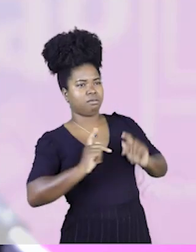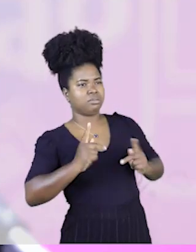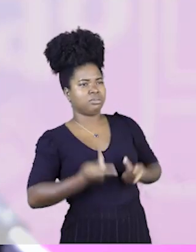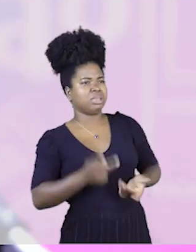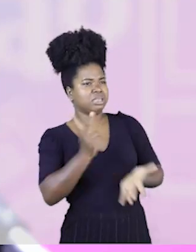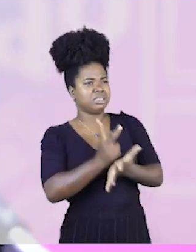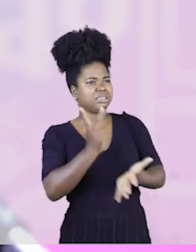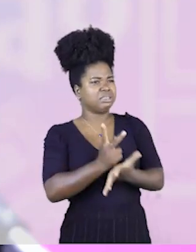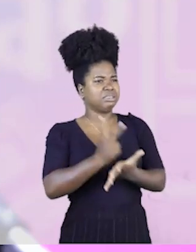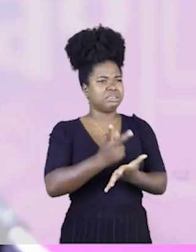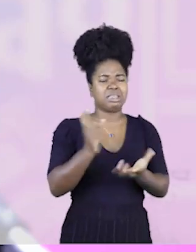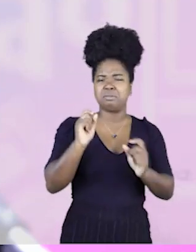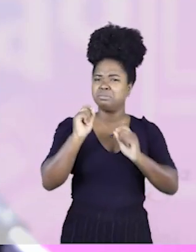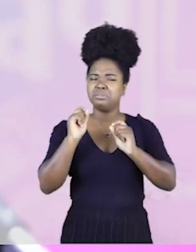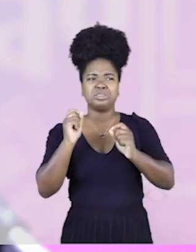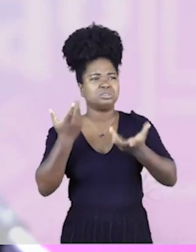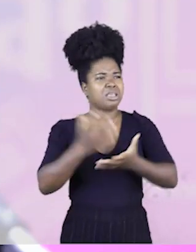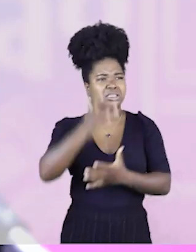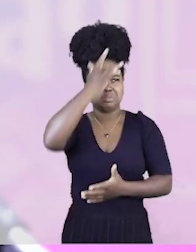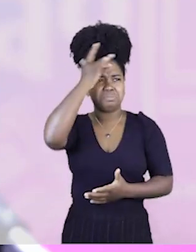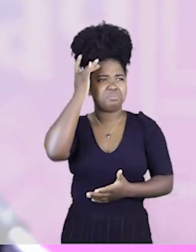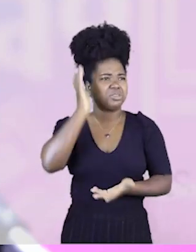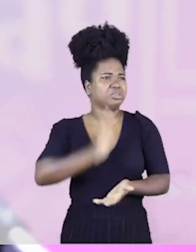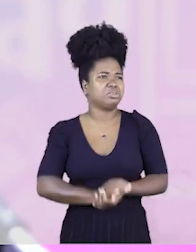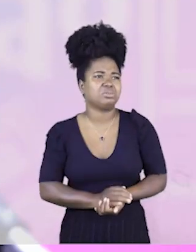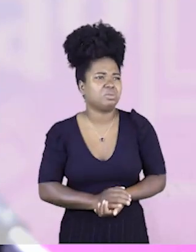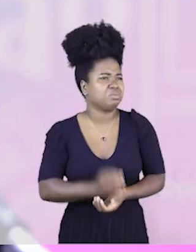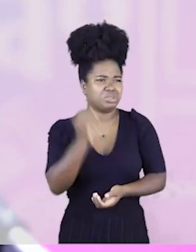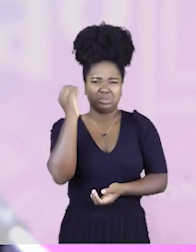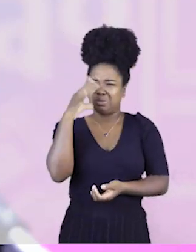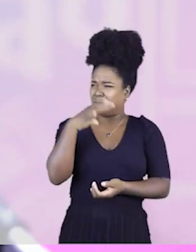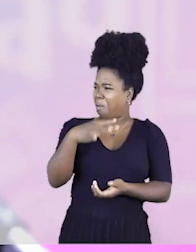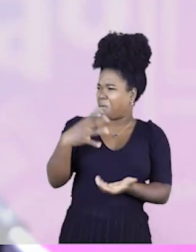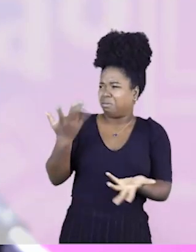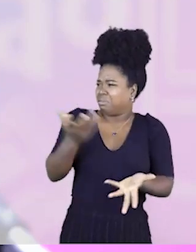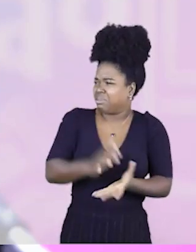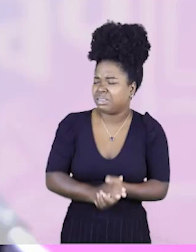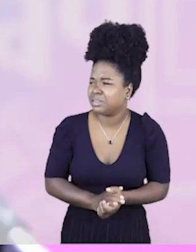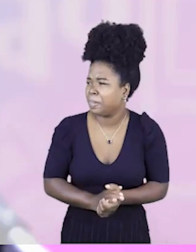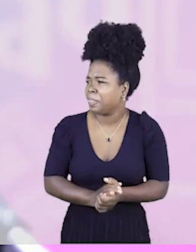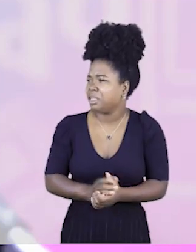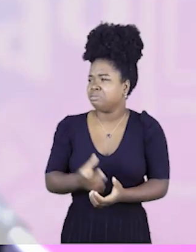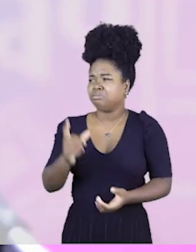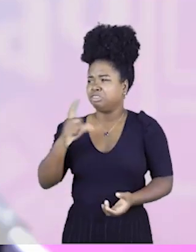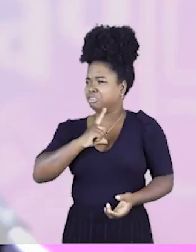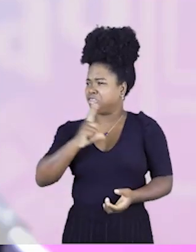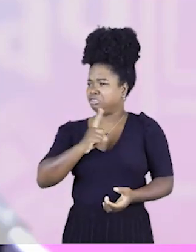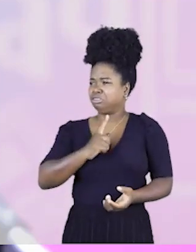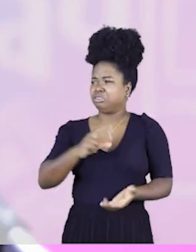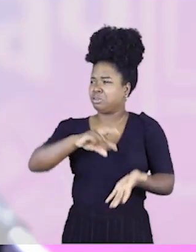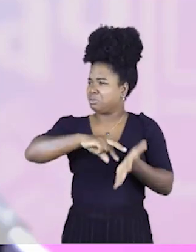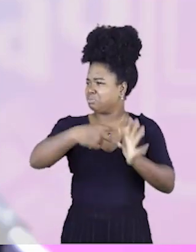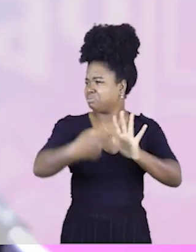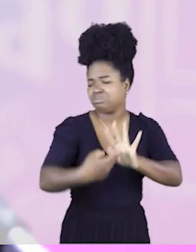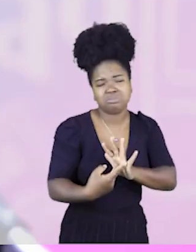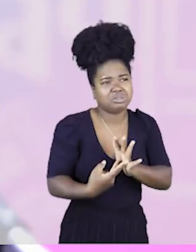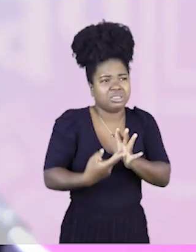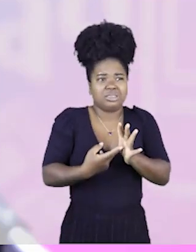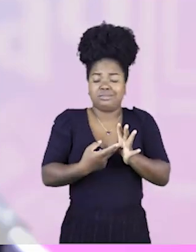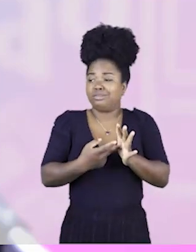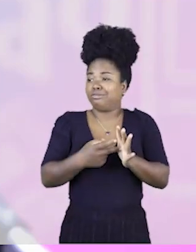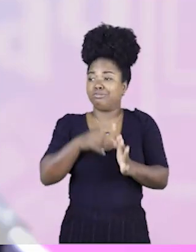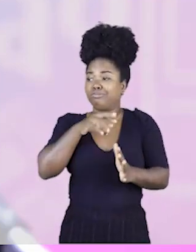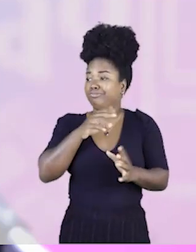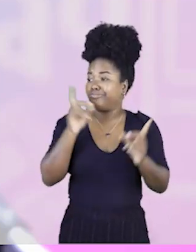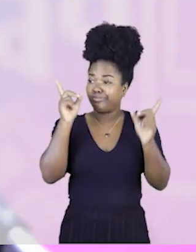mesmo preconceituosas das pessoas de citarem os direitos humanos como uma maneira de defender